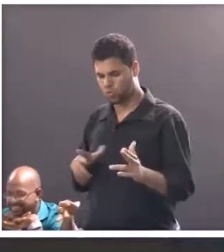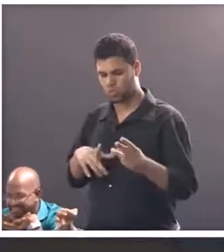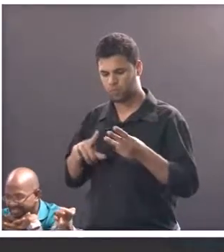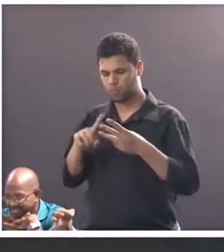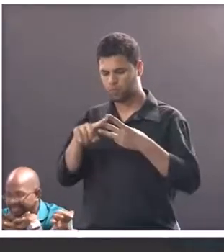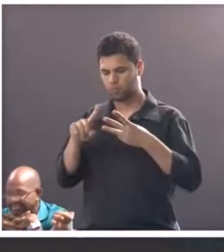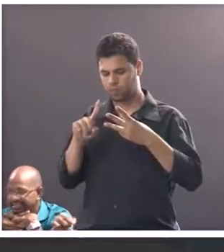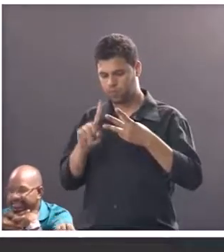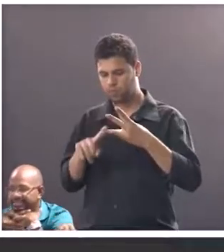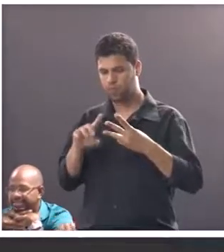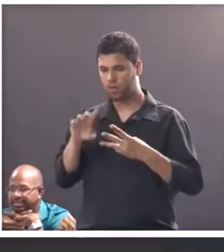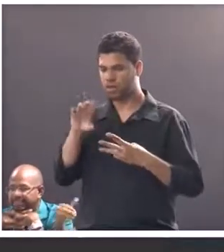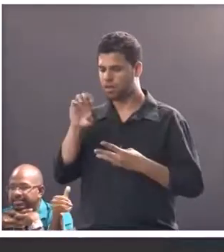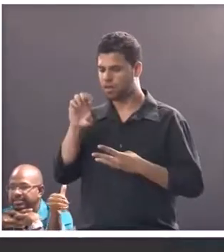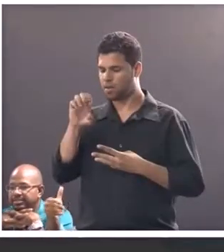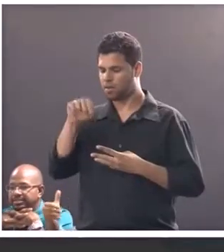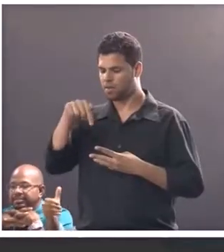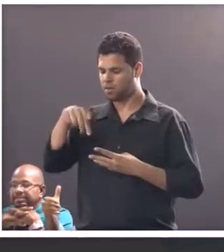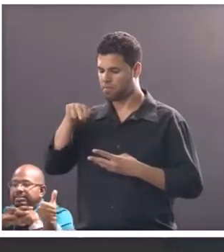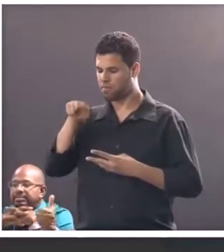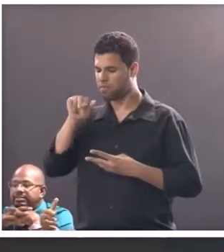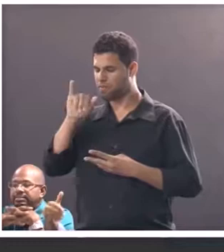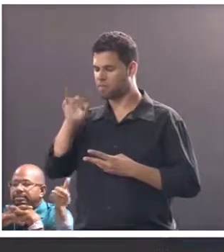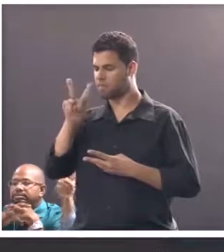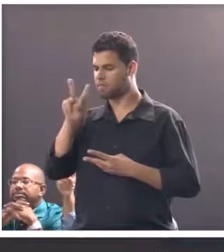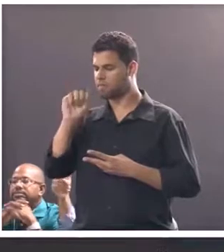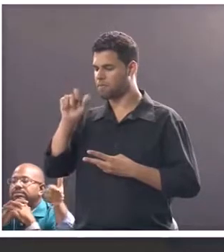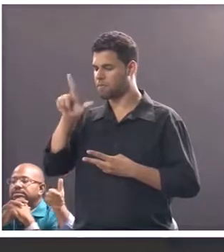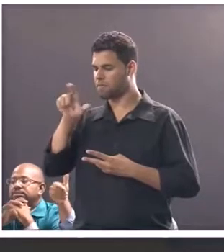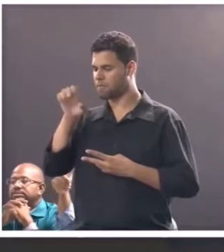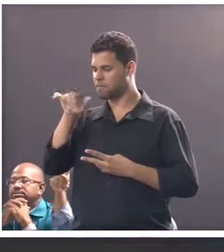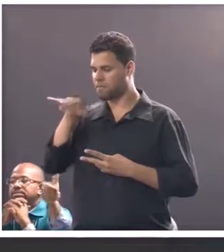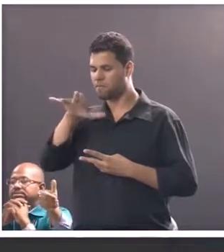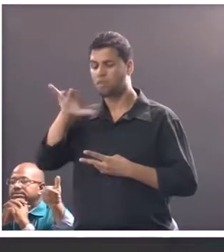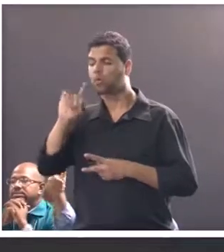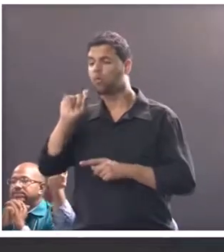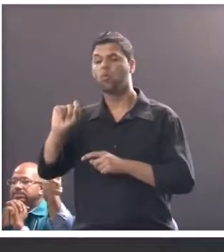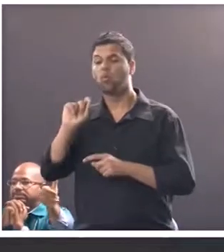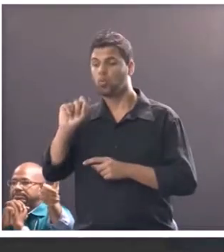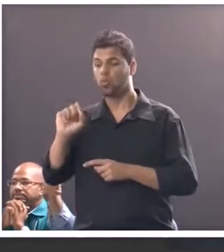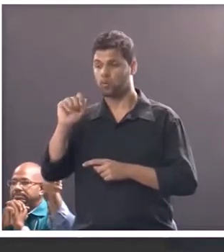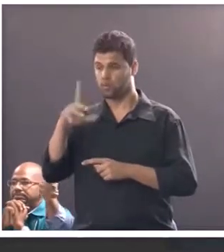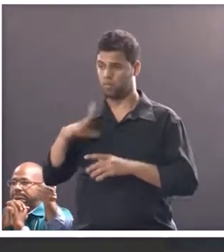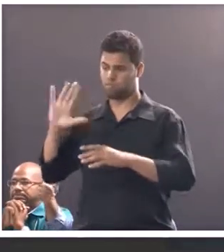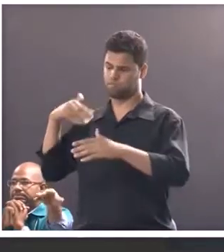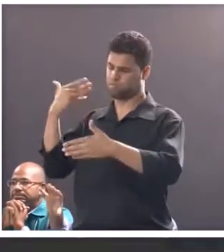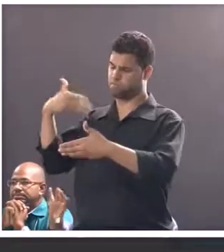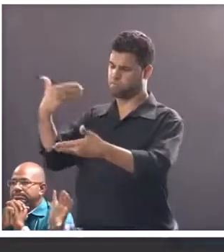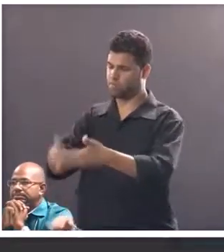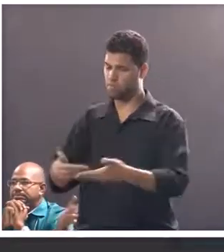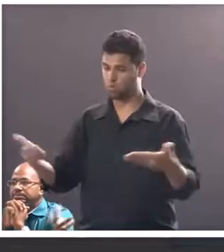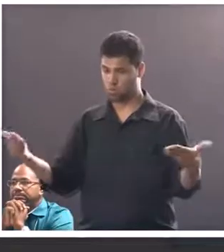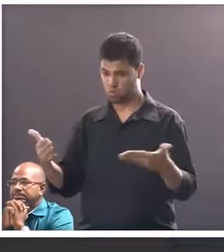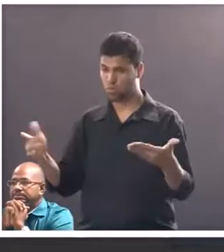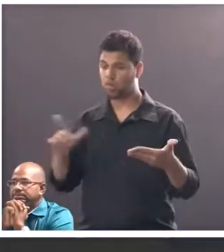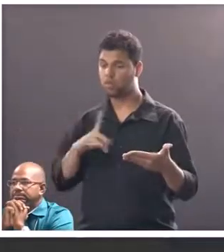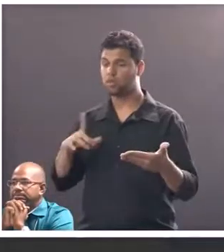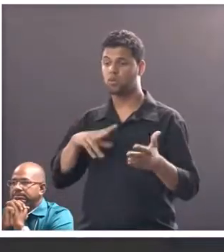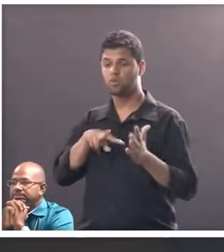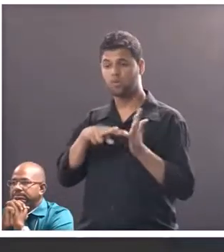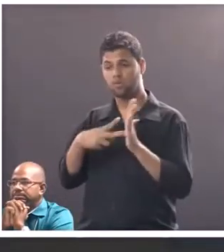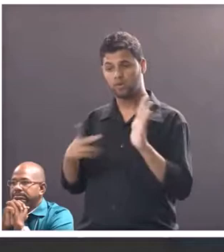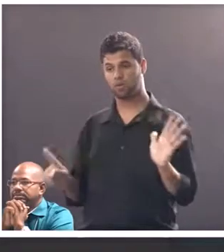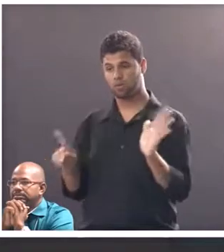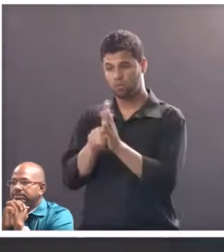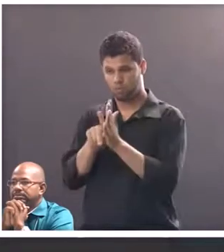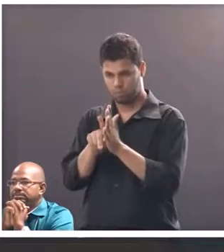expressões cristalizadas. O que seria isso? Ao longo do tempo, se utilizou tanto essa expressão que ela ganhou um significado